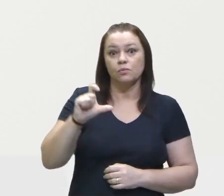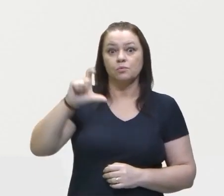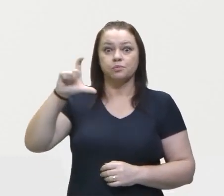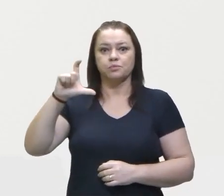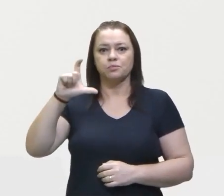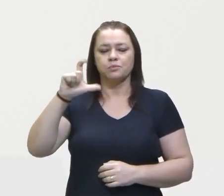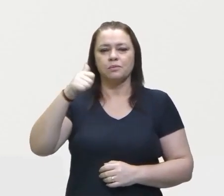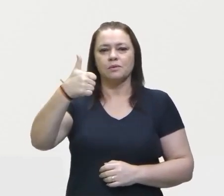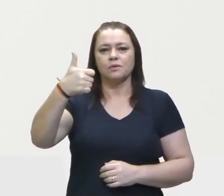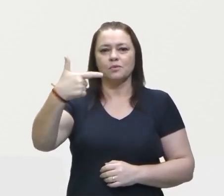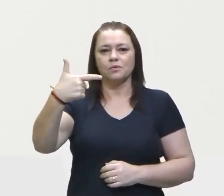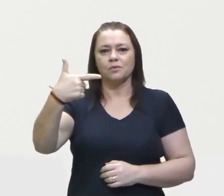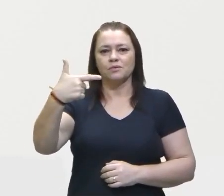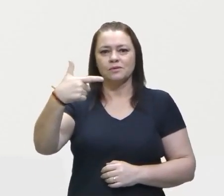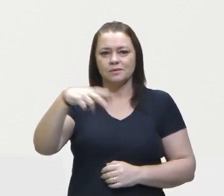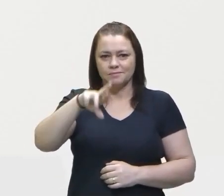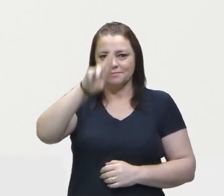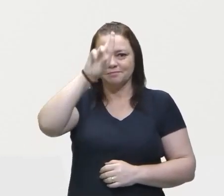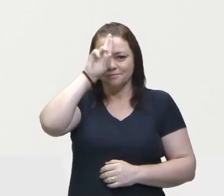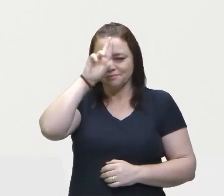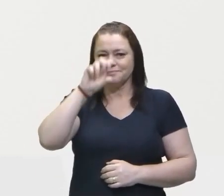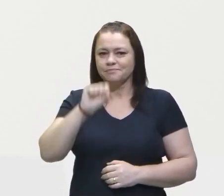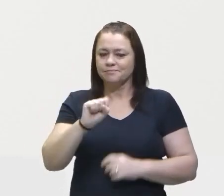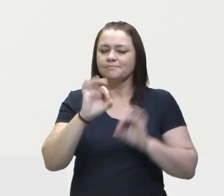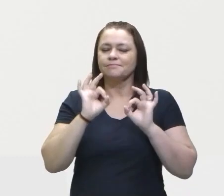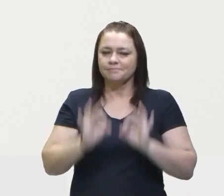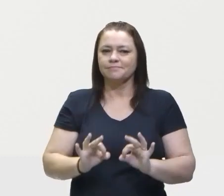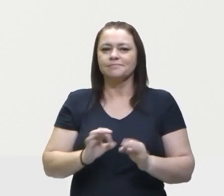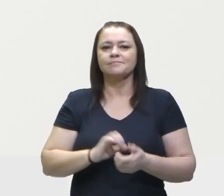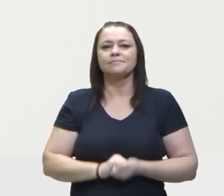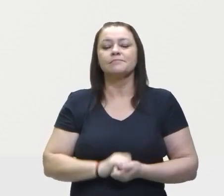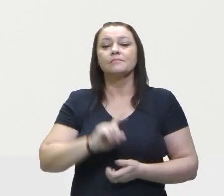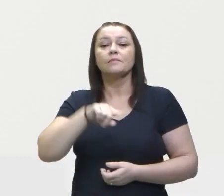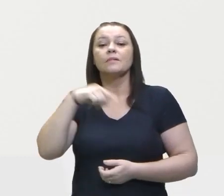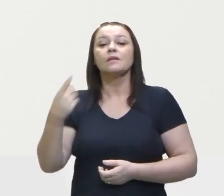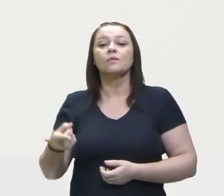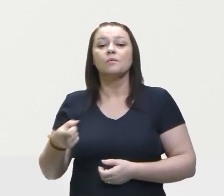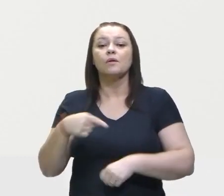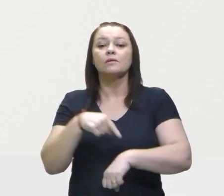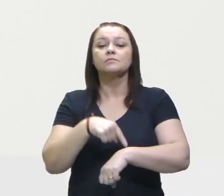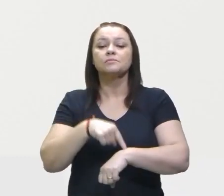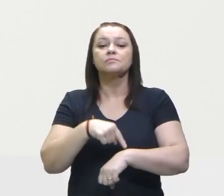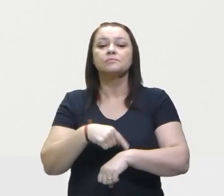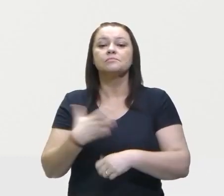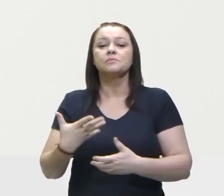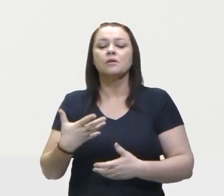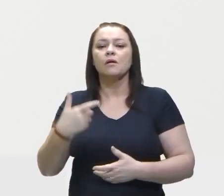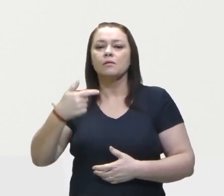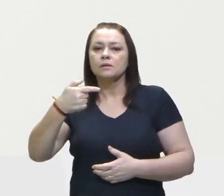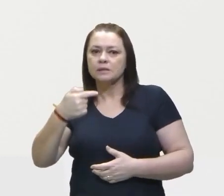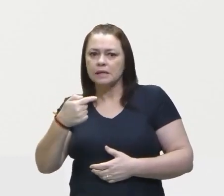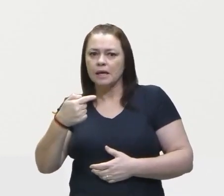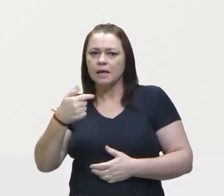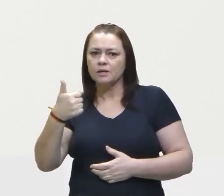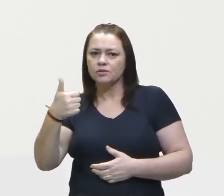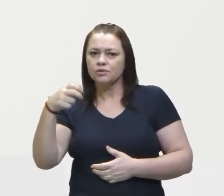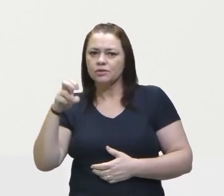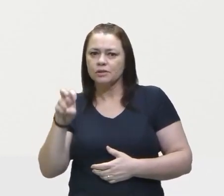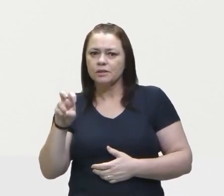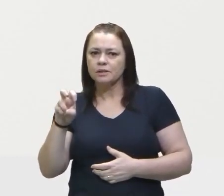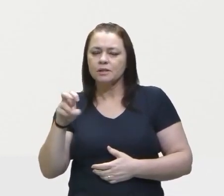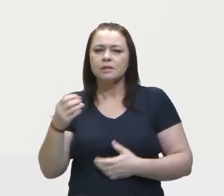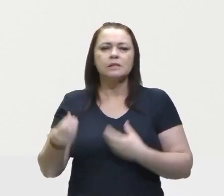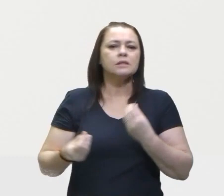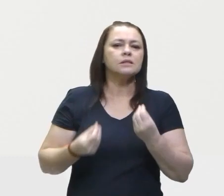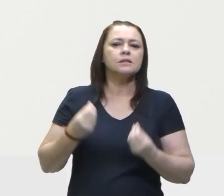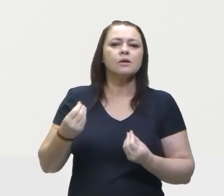12, exatamente 8 horas. Vamos para o próximo relógio, que marca 7 horas e 15